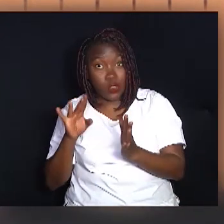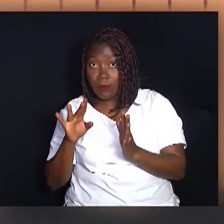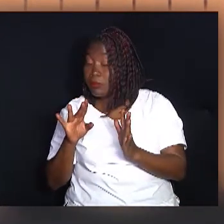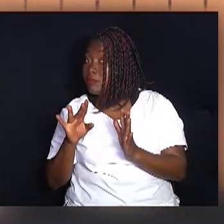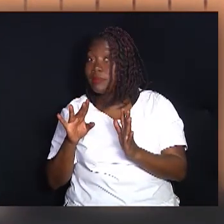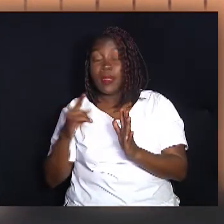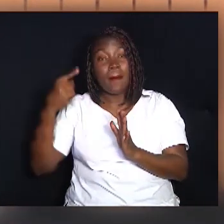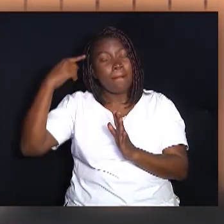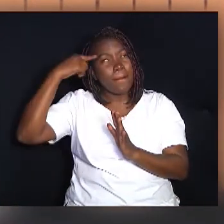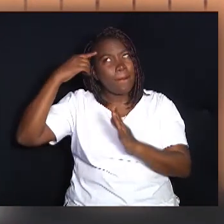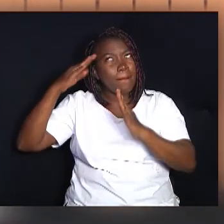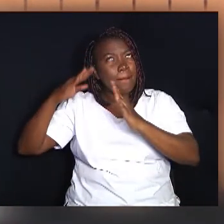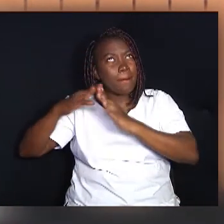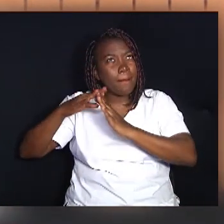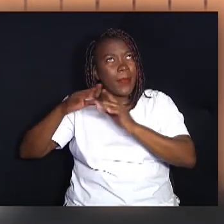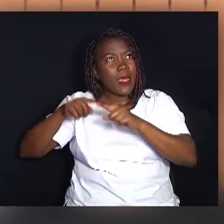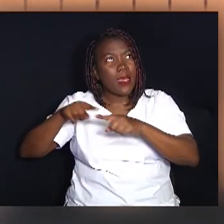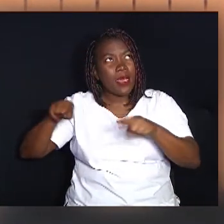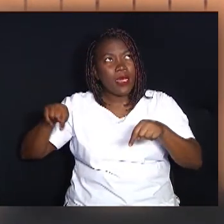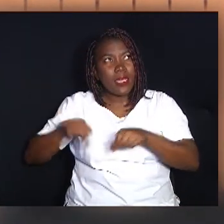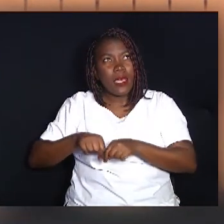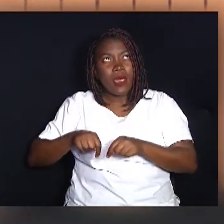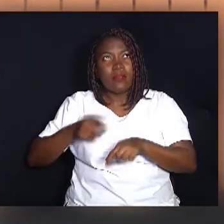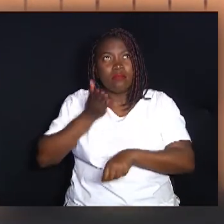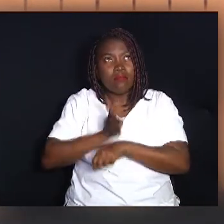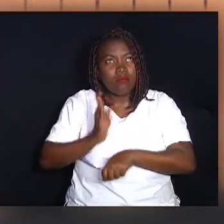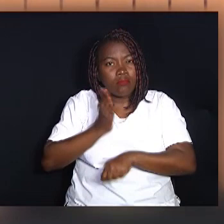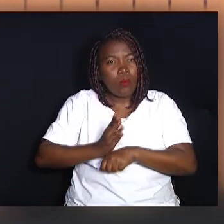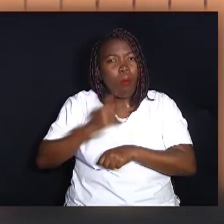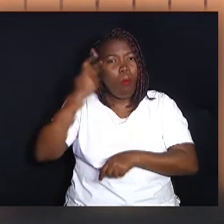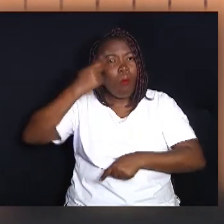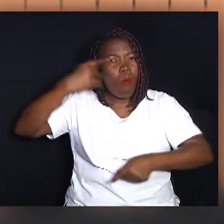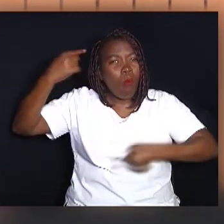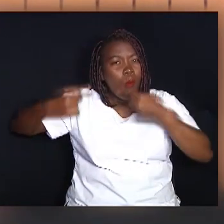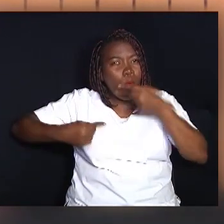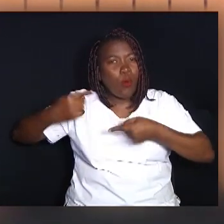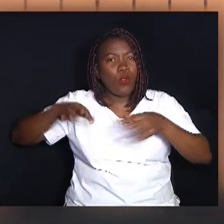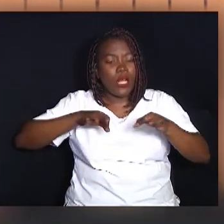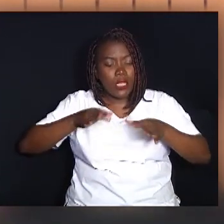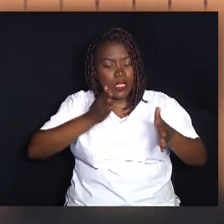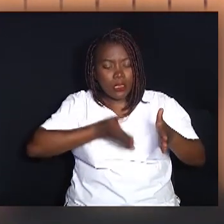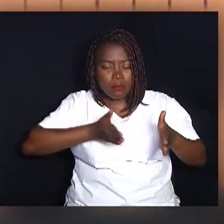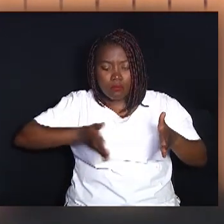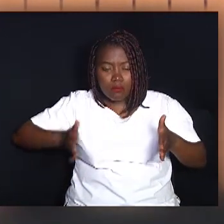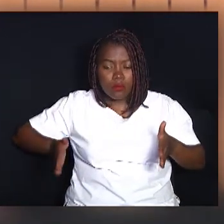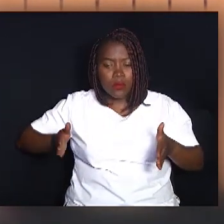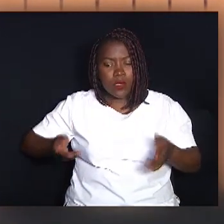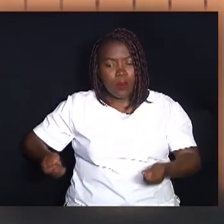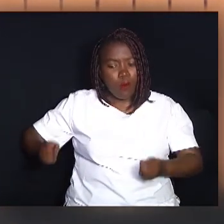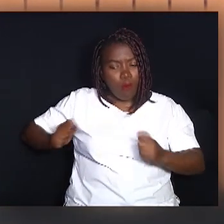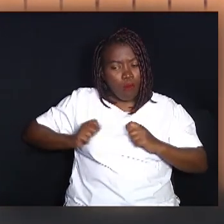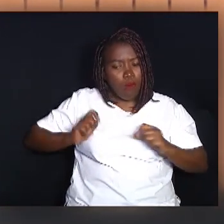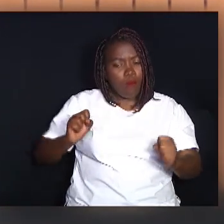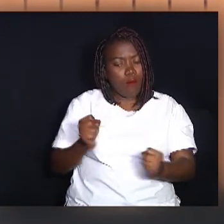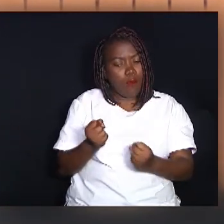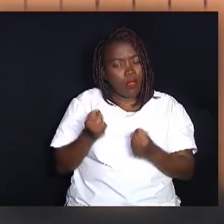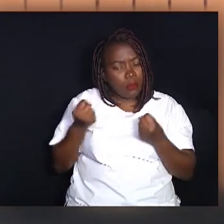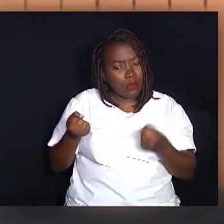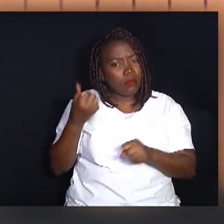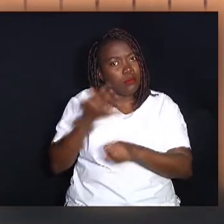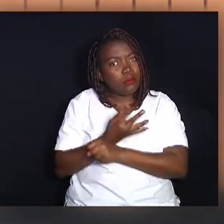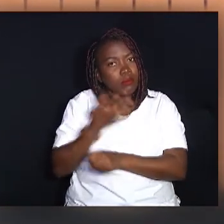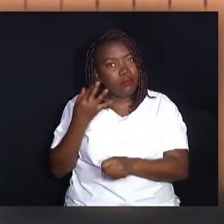casa também como espaço de formação política, de organização, de você se fortalecer para a luta e tal. Aí